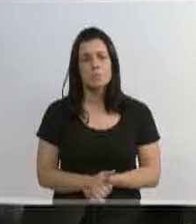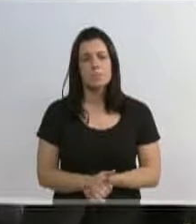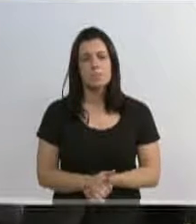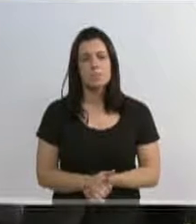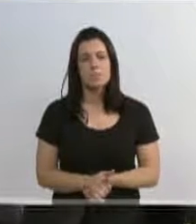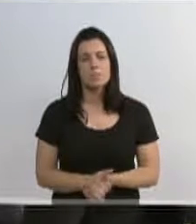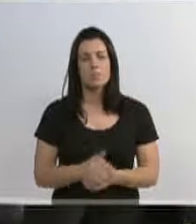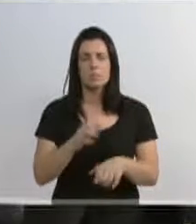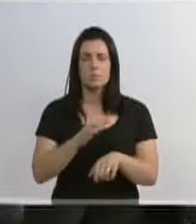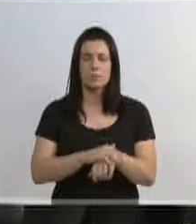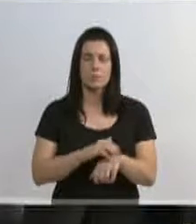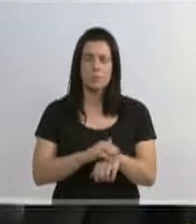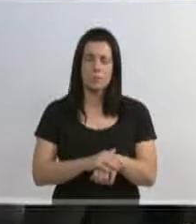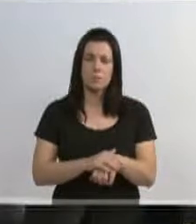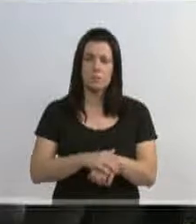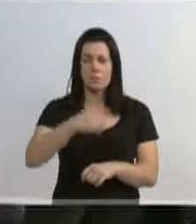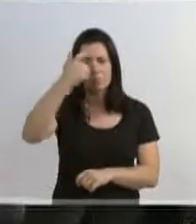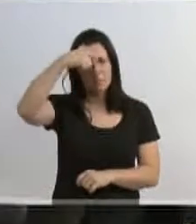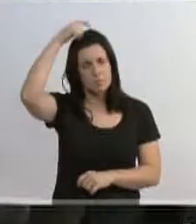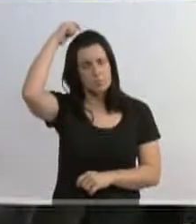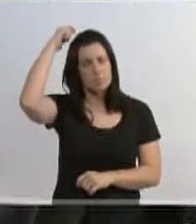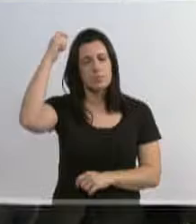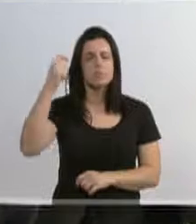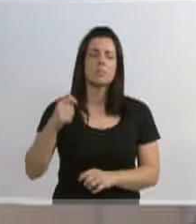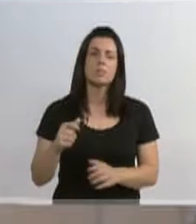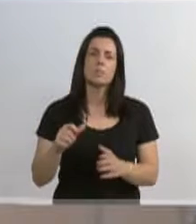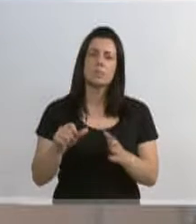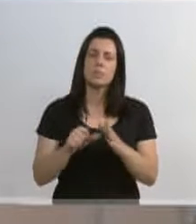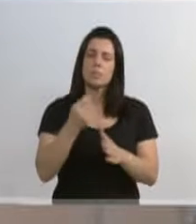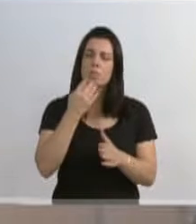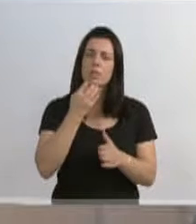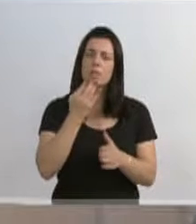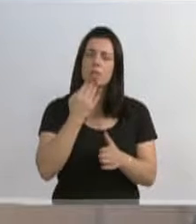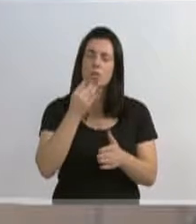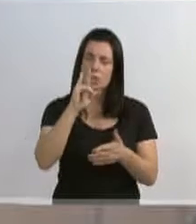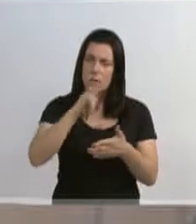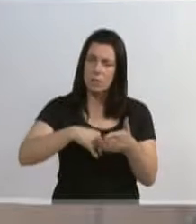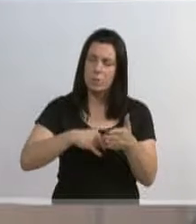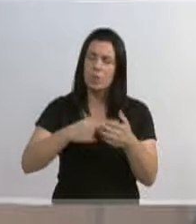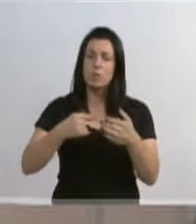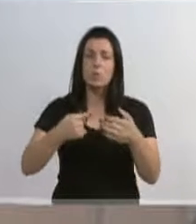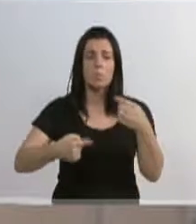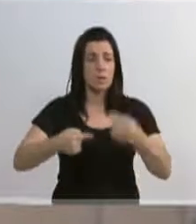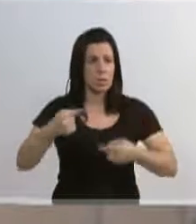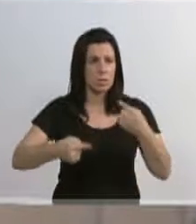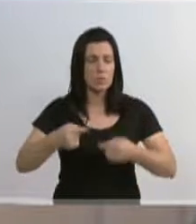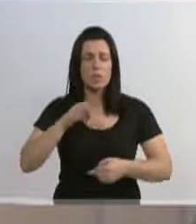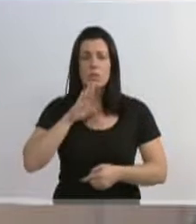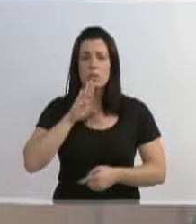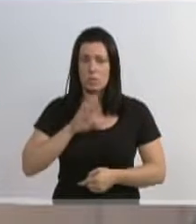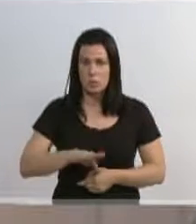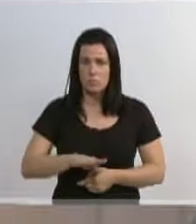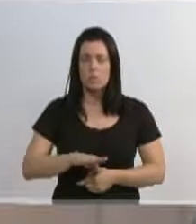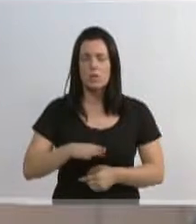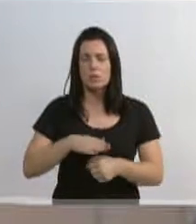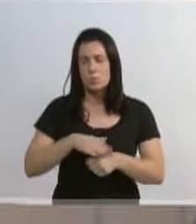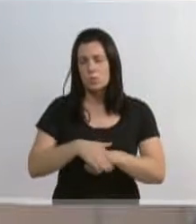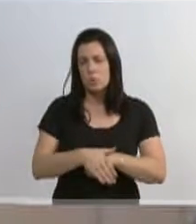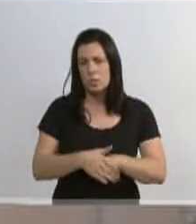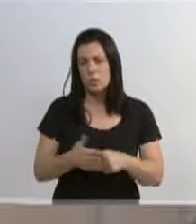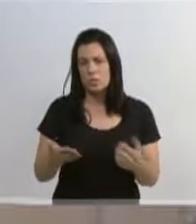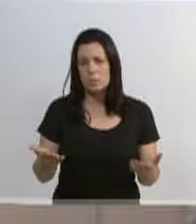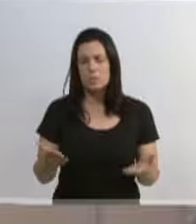De autoria do vereador Adriano Pereira, o primeiro requerimento para discussão na tarde de hoje, na noite de hoje,